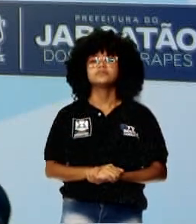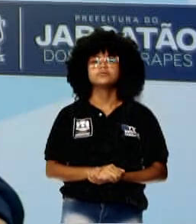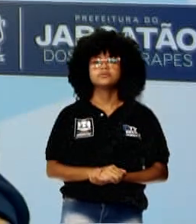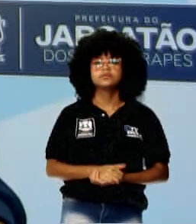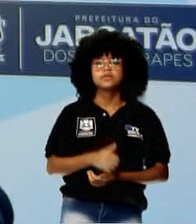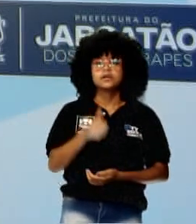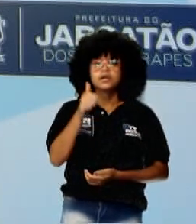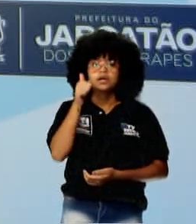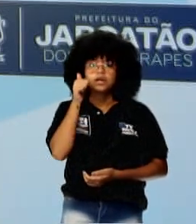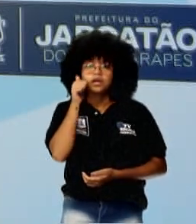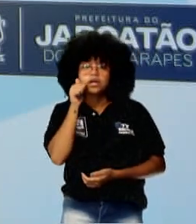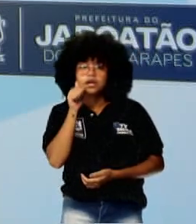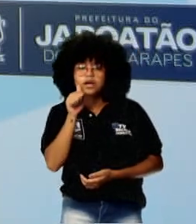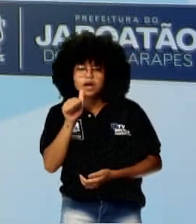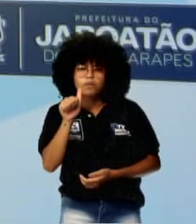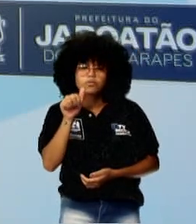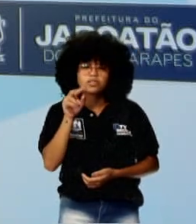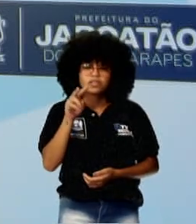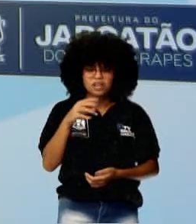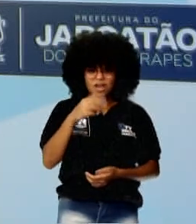era a Rainha Má, todo mundo sabe,